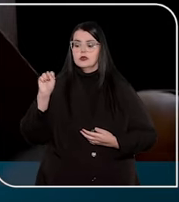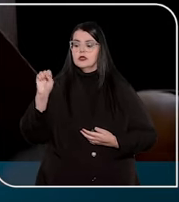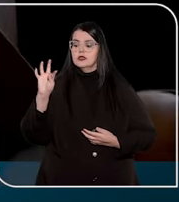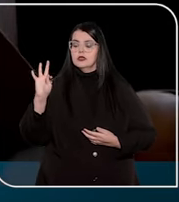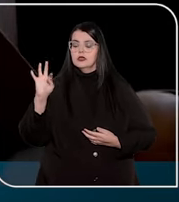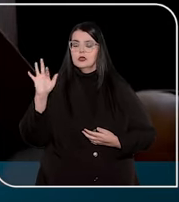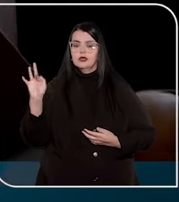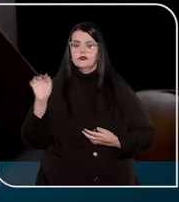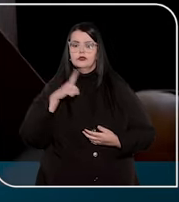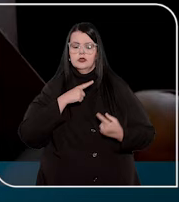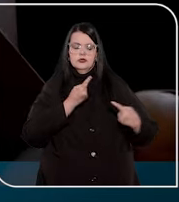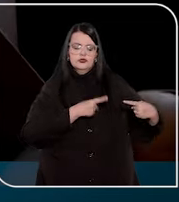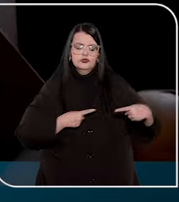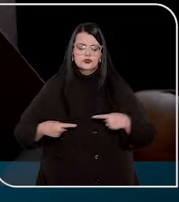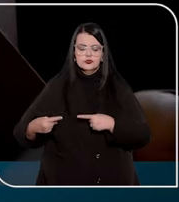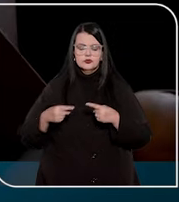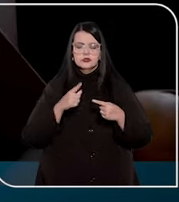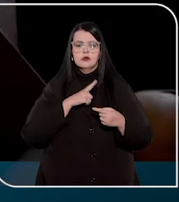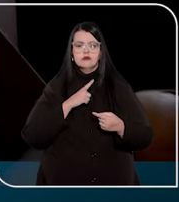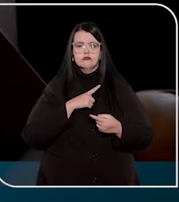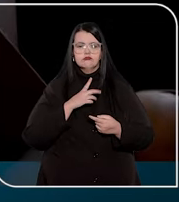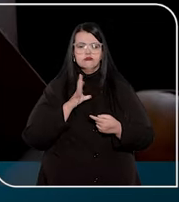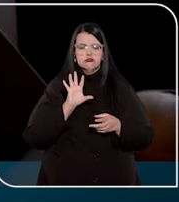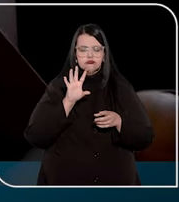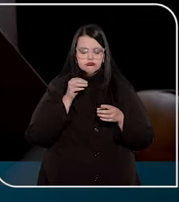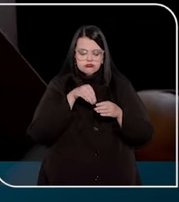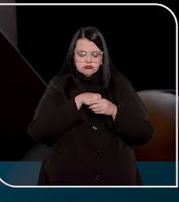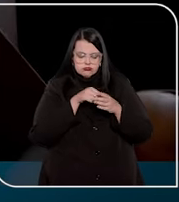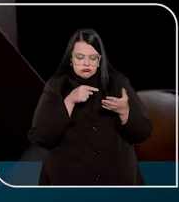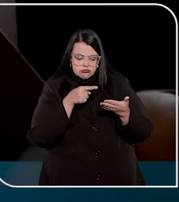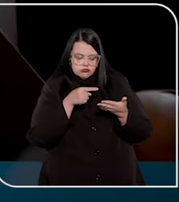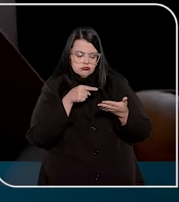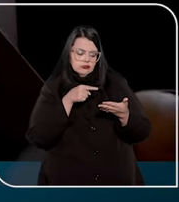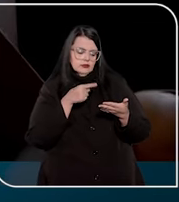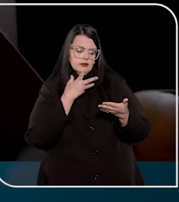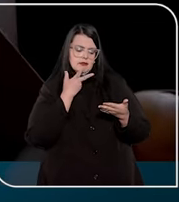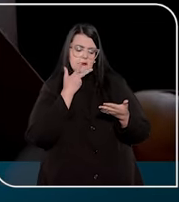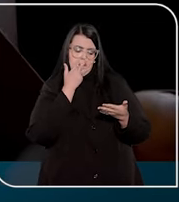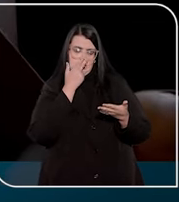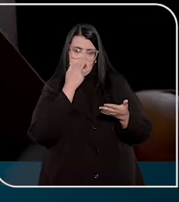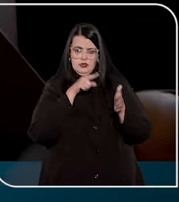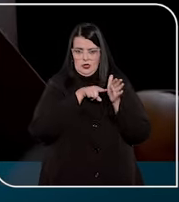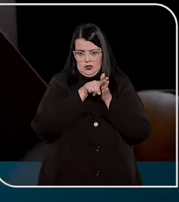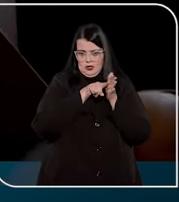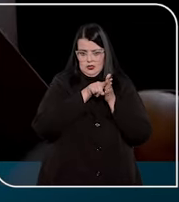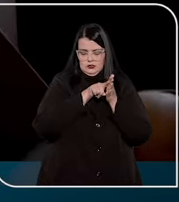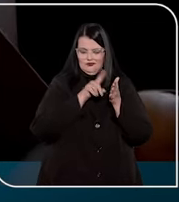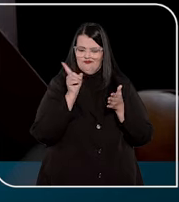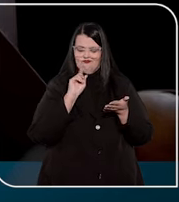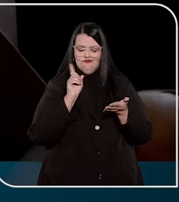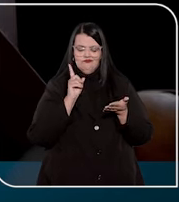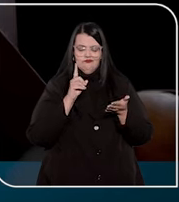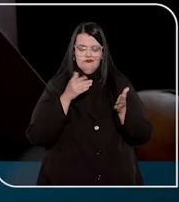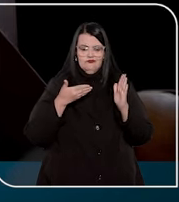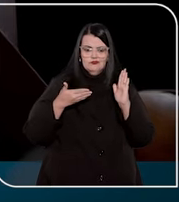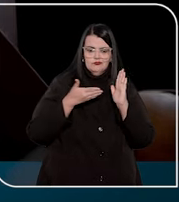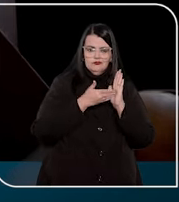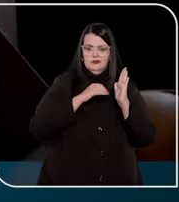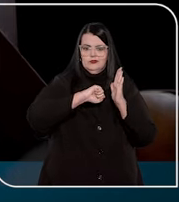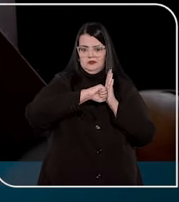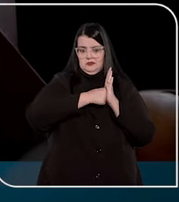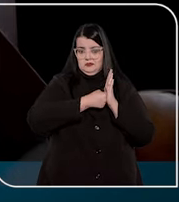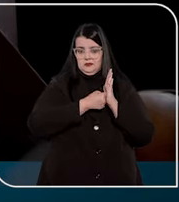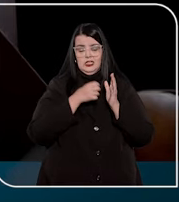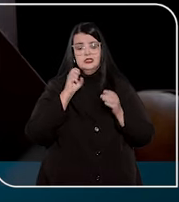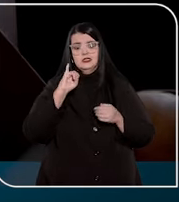uma determinada discussão, que chega muito frequentemente para ele, e diga assim: olha, isso na verdade não é dotado de repercussão geral. E